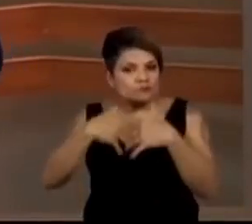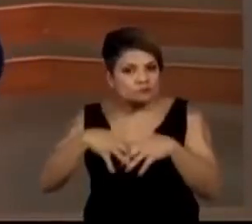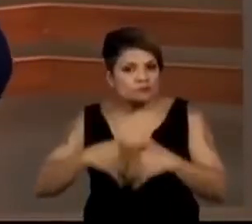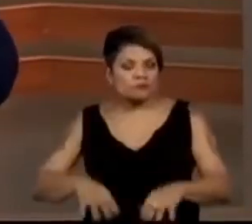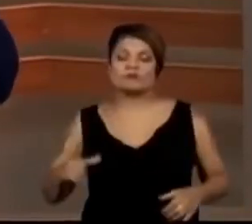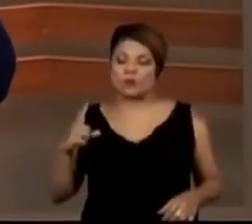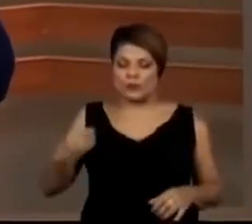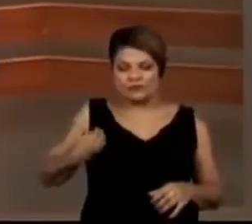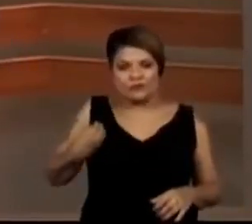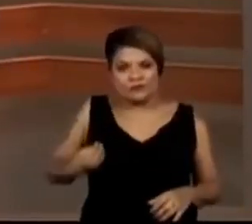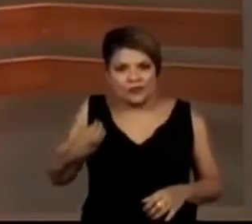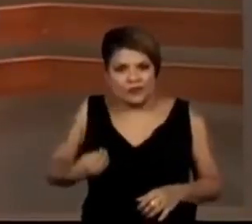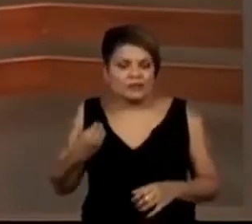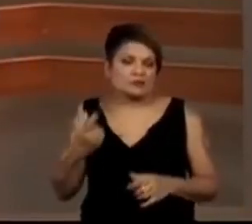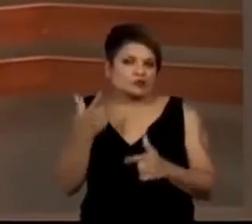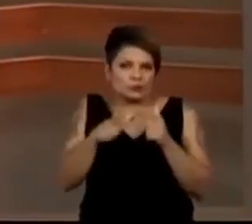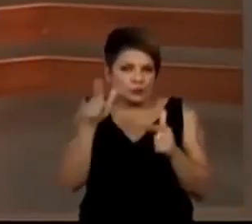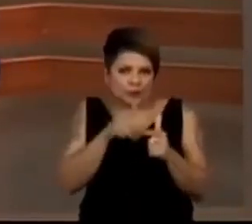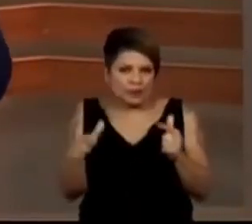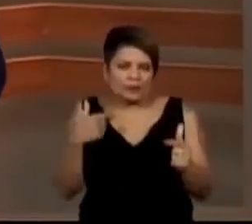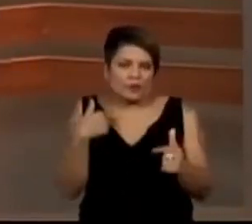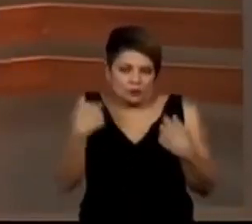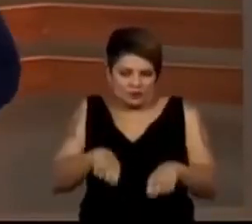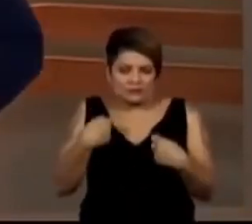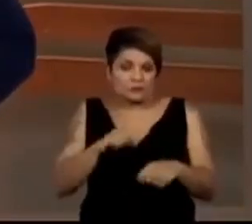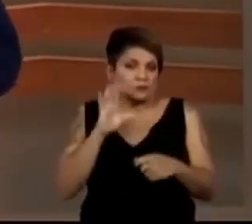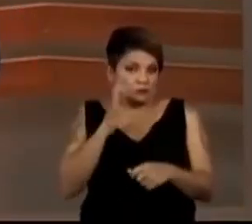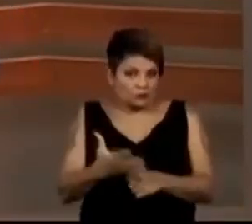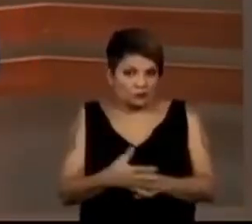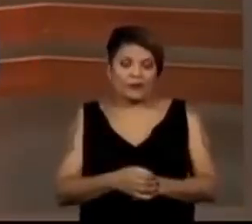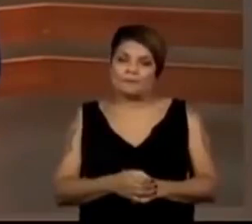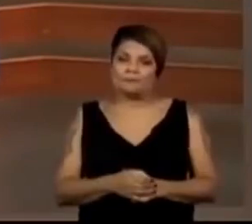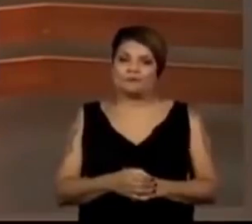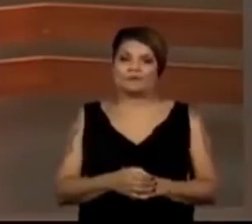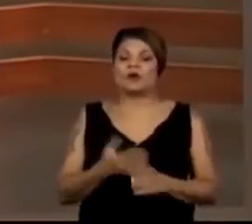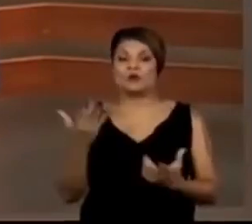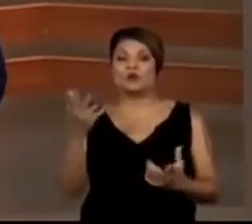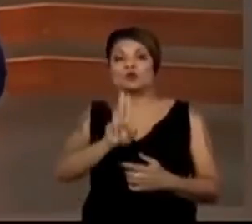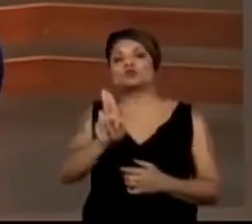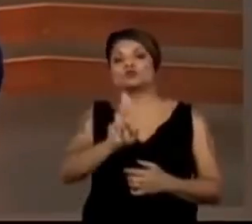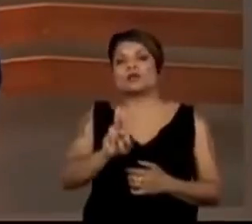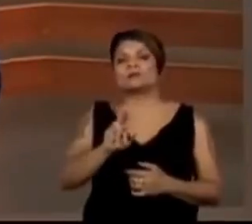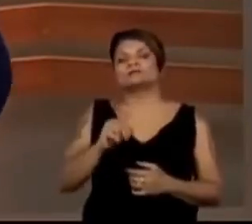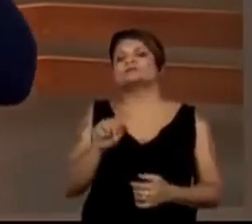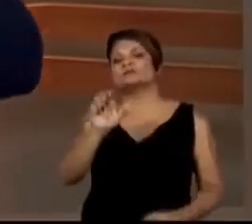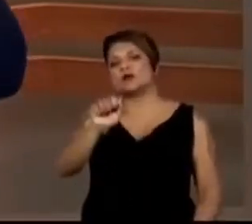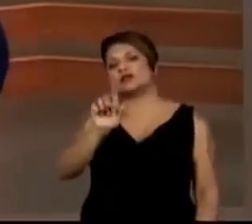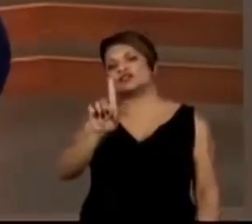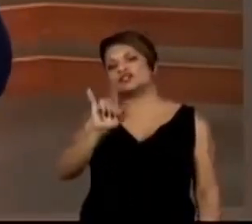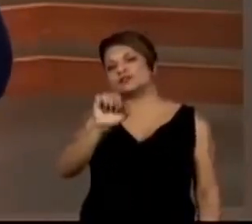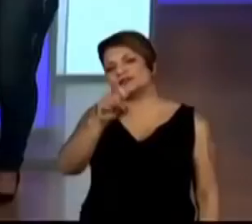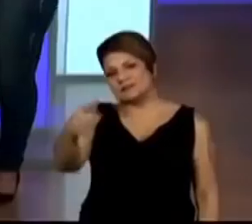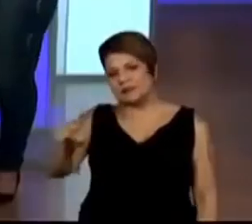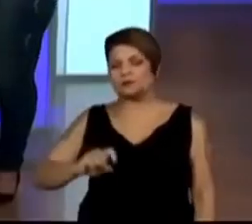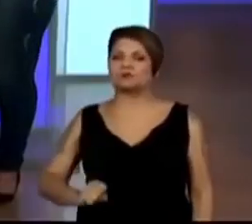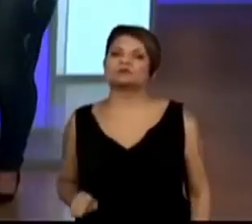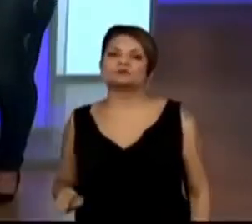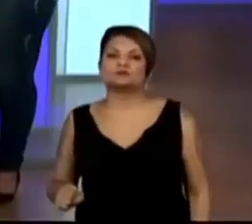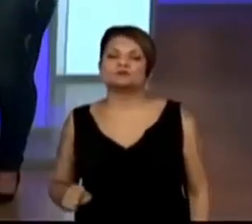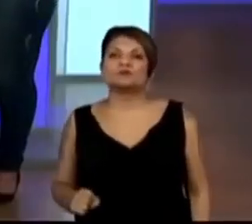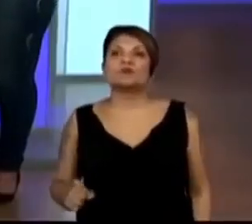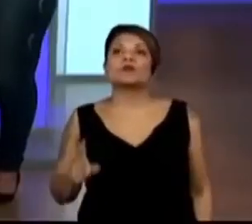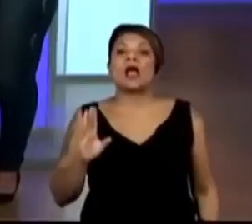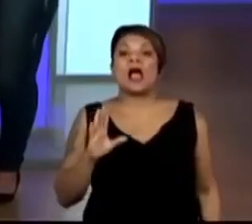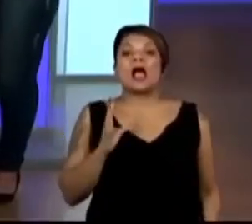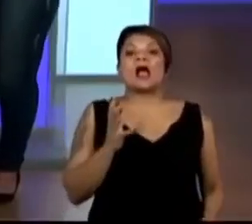seja, uma vivência de um problema que eu preciso solucionar, usando a adição. que eu posso pensar isso junto? O Nicolas falou